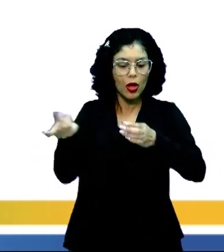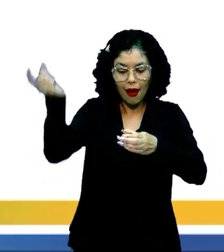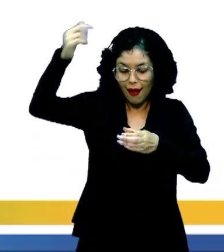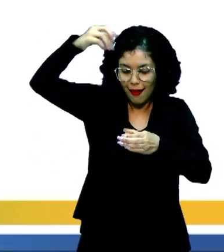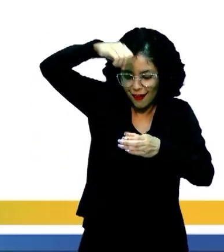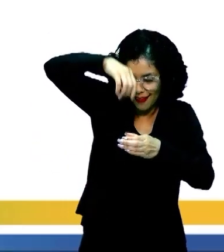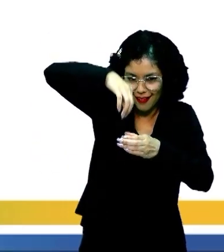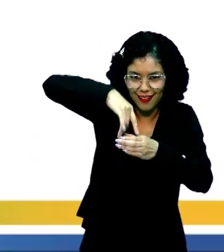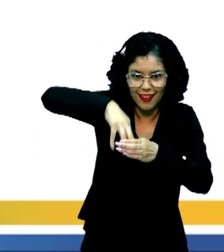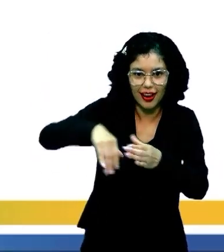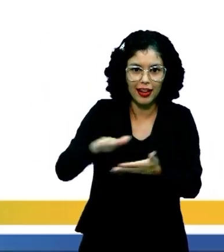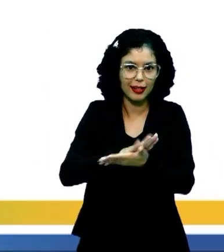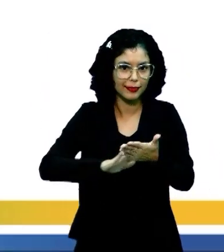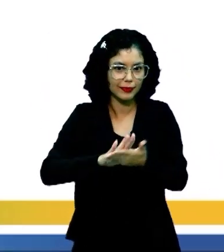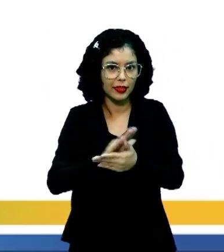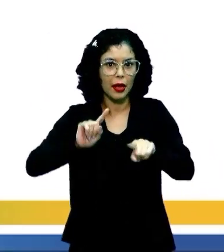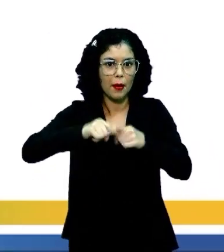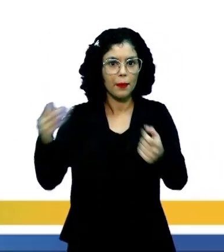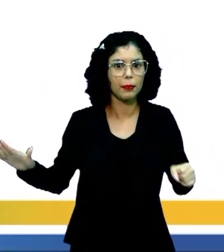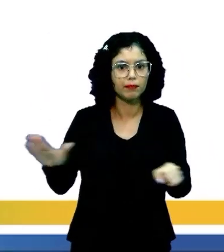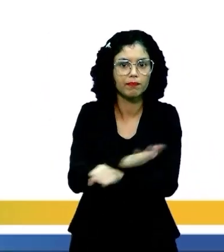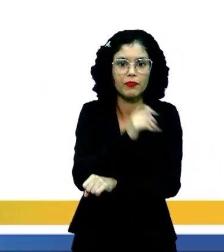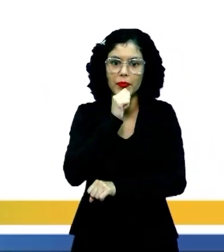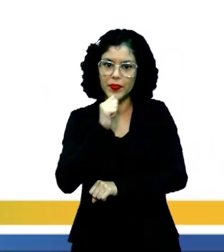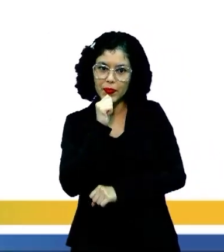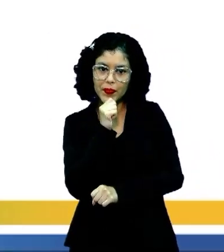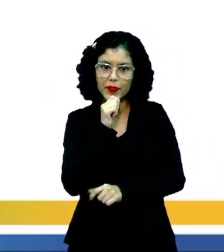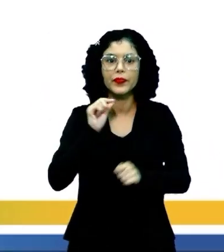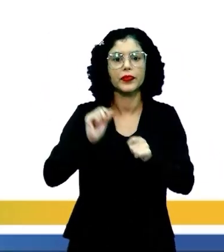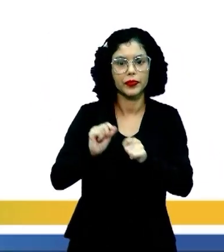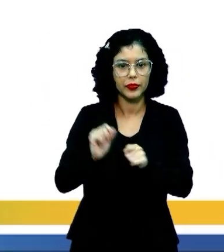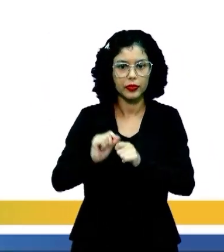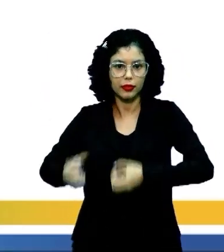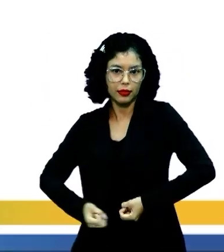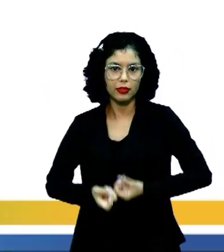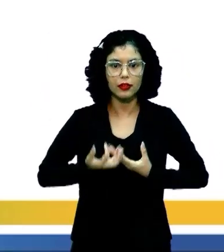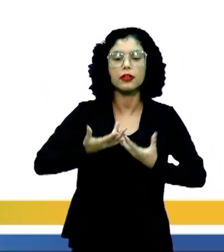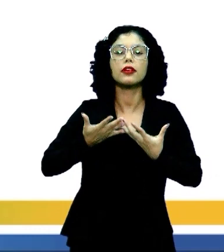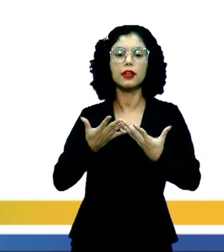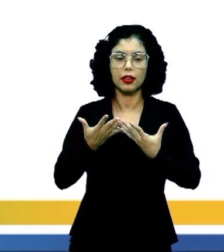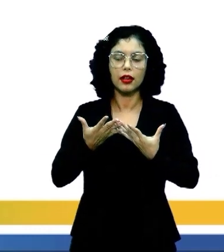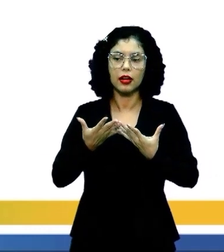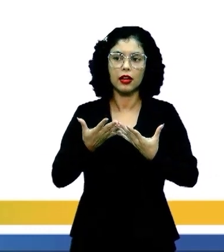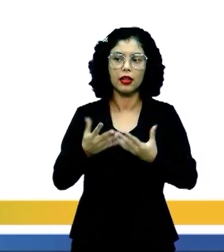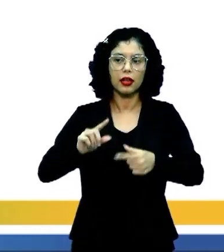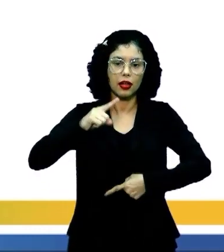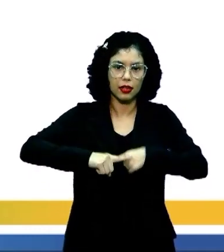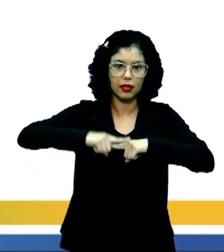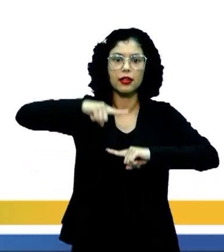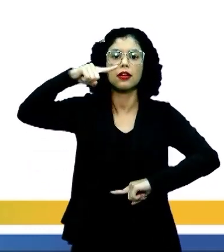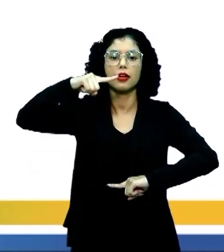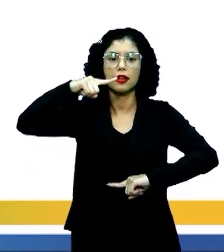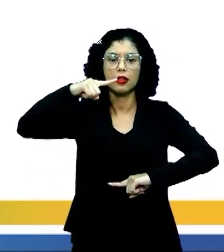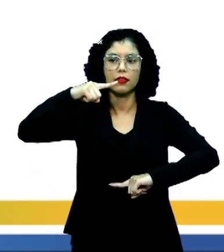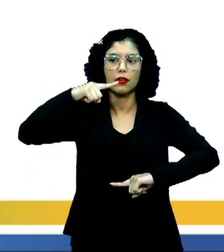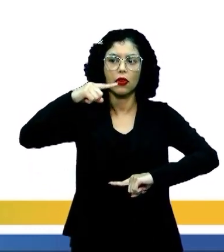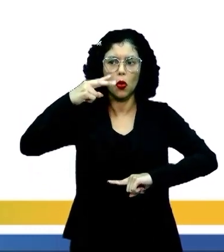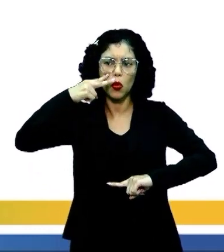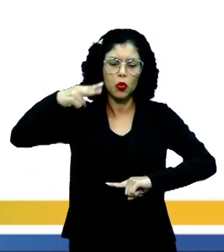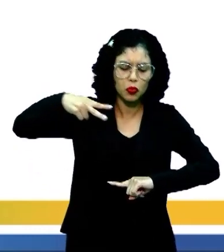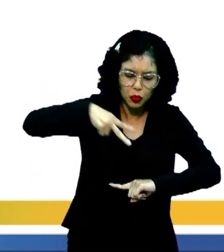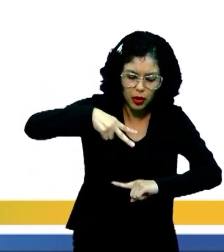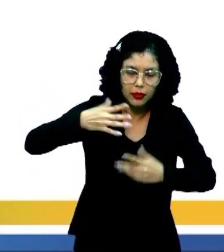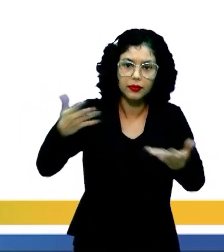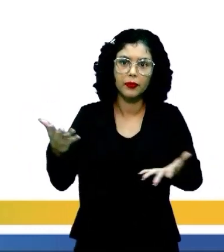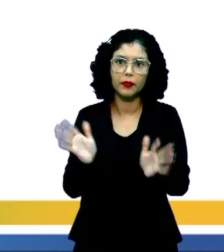nada cabe, pois ao poeta cabe fazer com que na lata venha a caber o incontível.